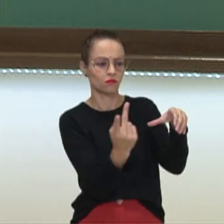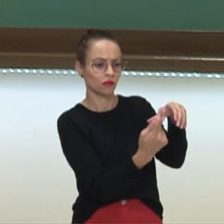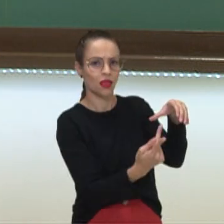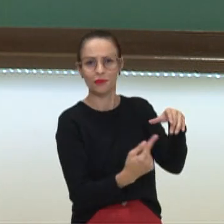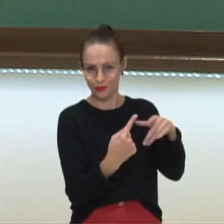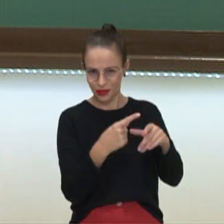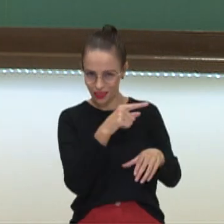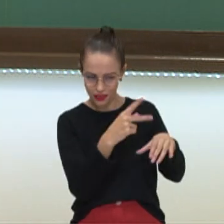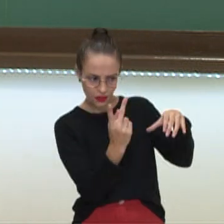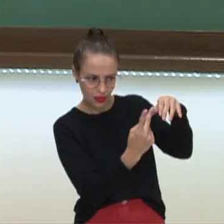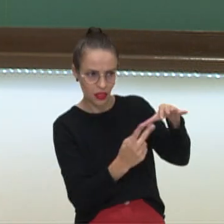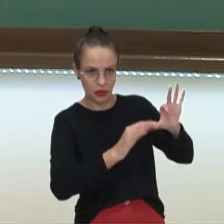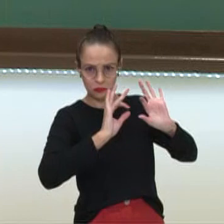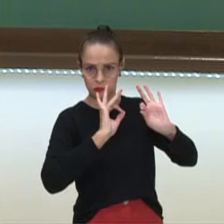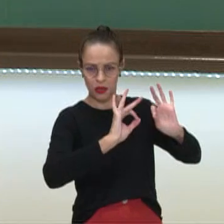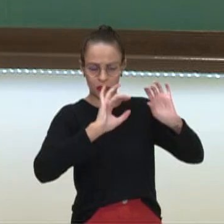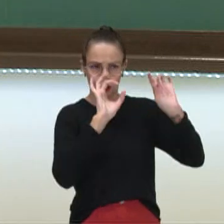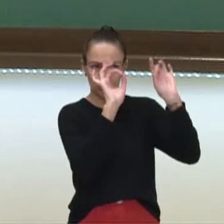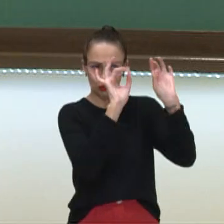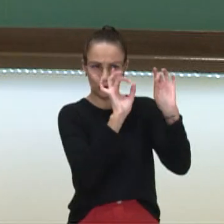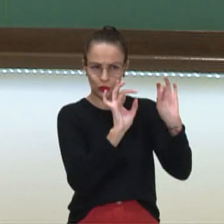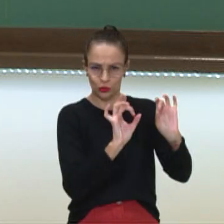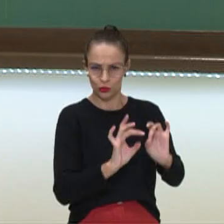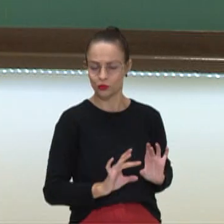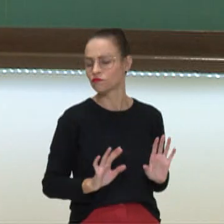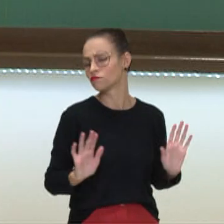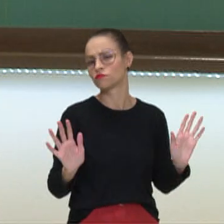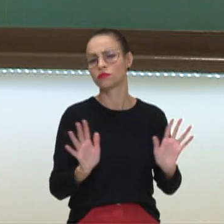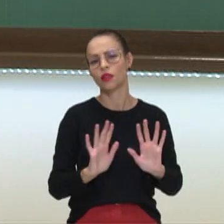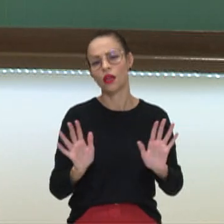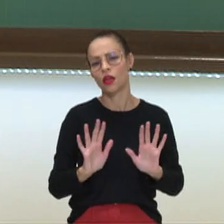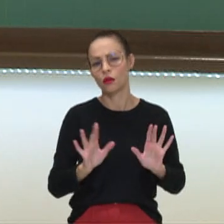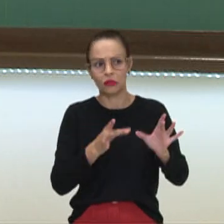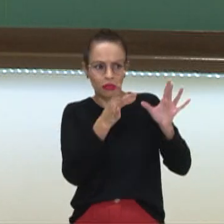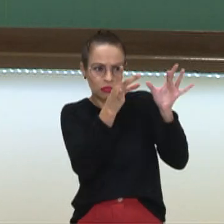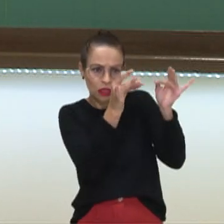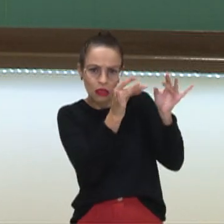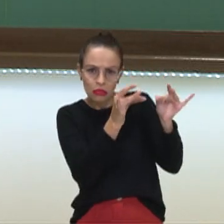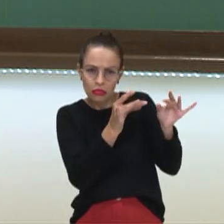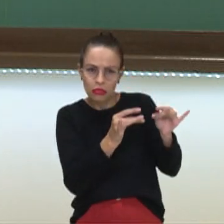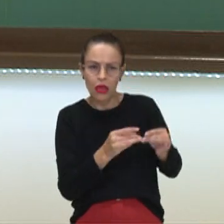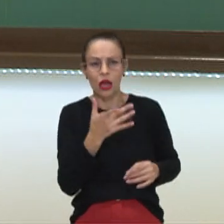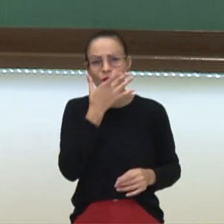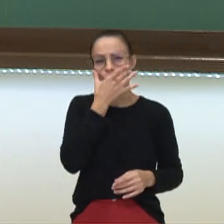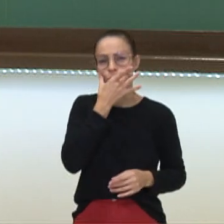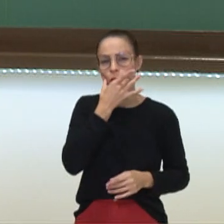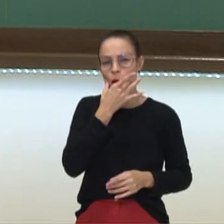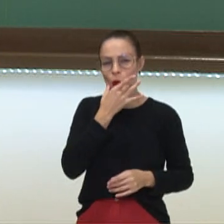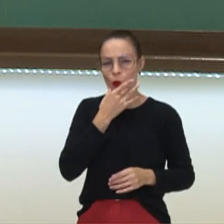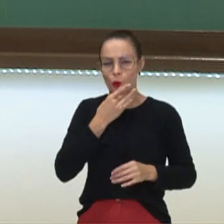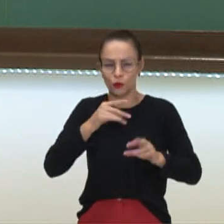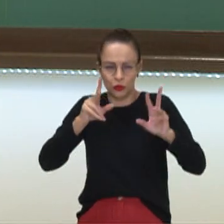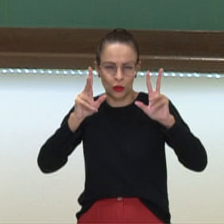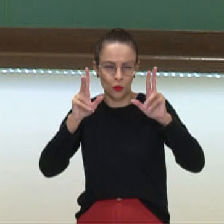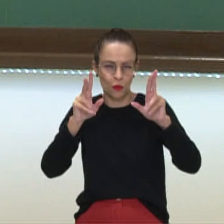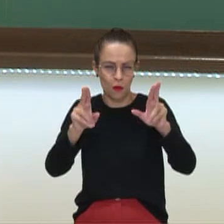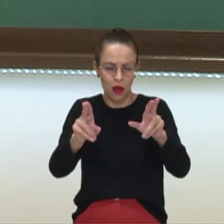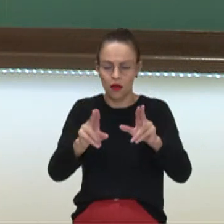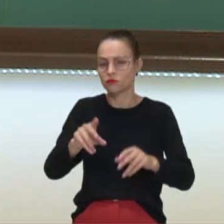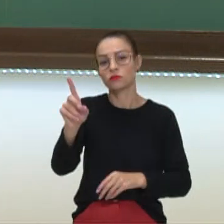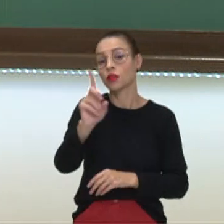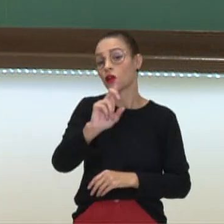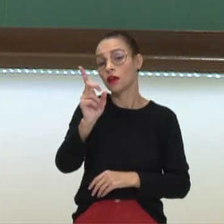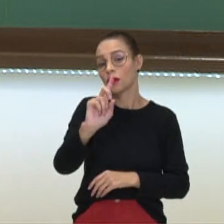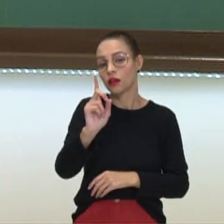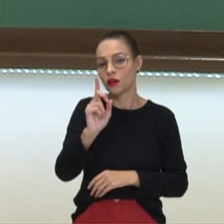faziam um desenho realista, né, se preocupando com os detalhes de rosto, como ia ficar igual ao real.